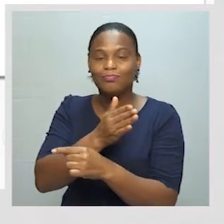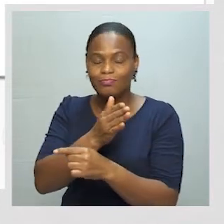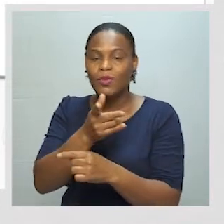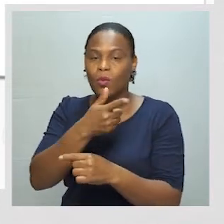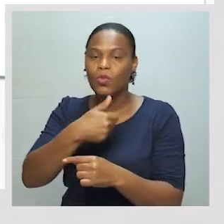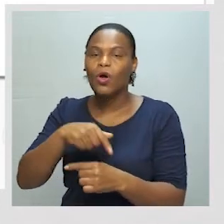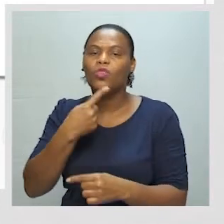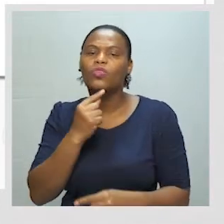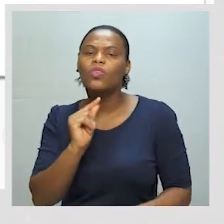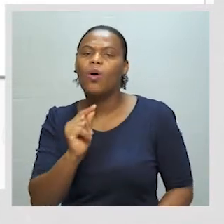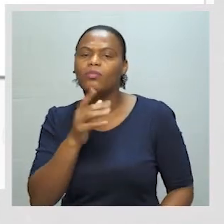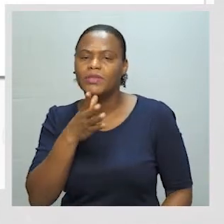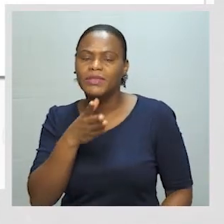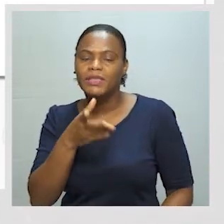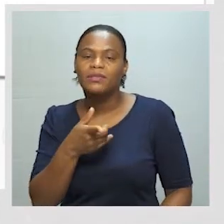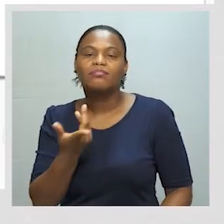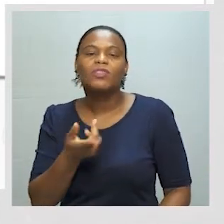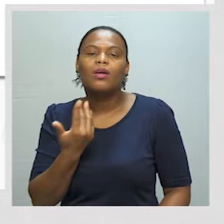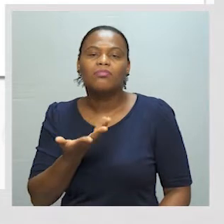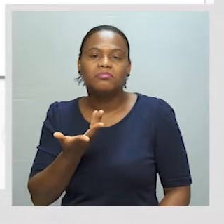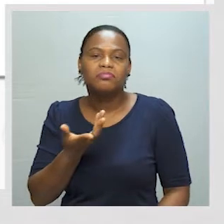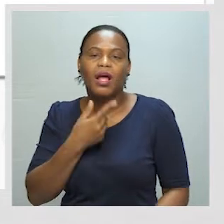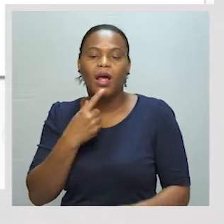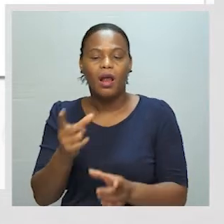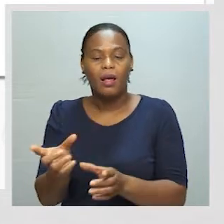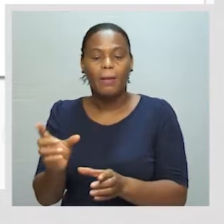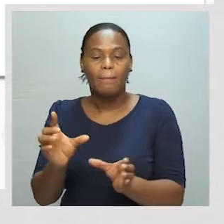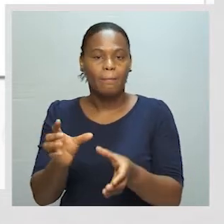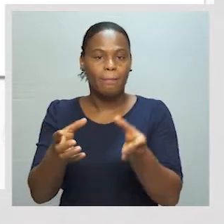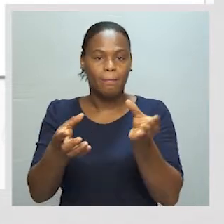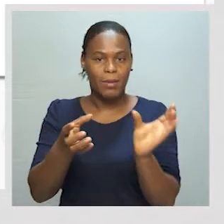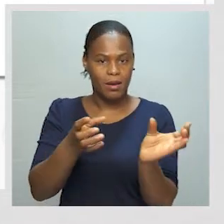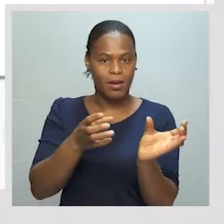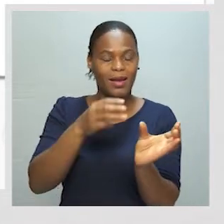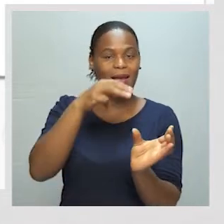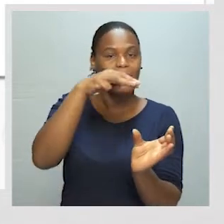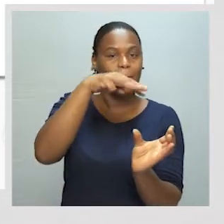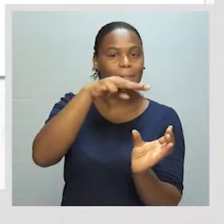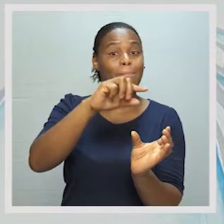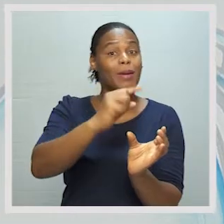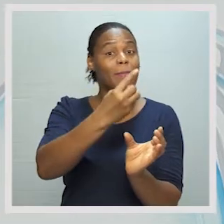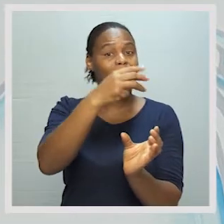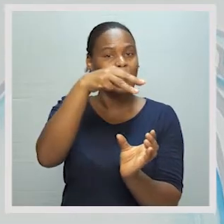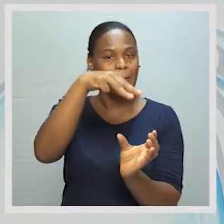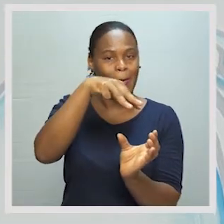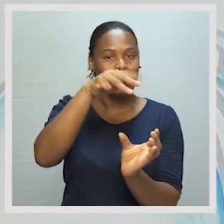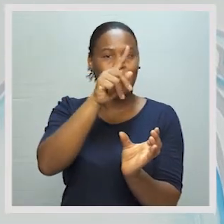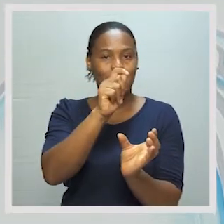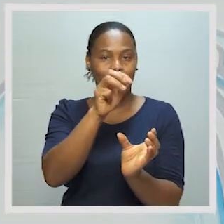nós chamamos de primeiro membro. Então, o que estiver